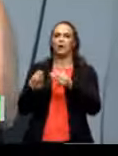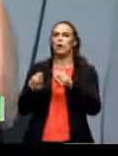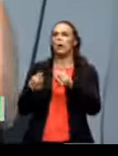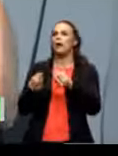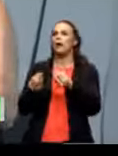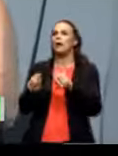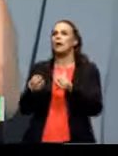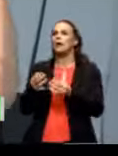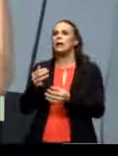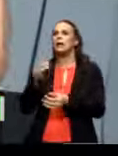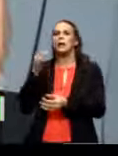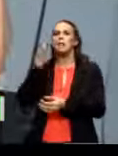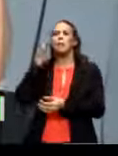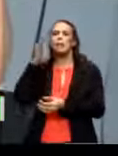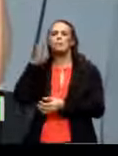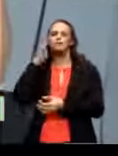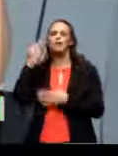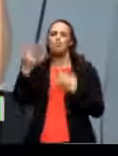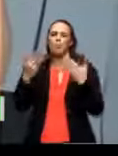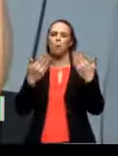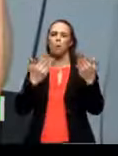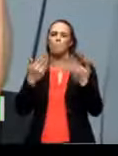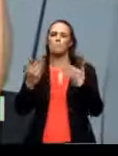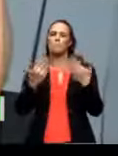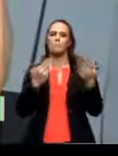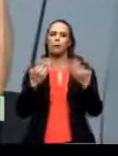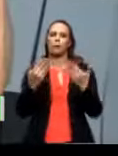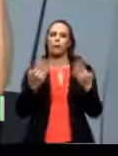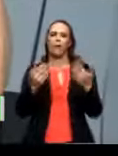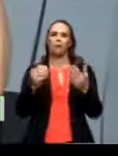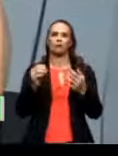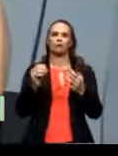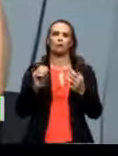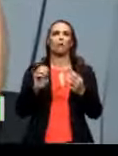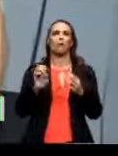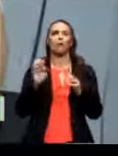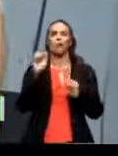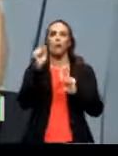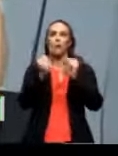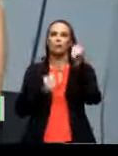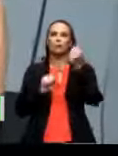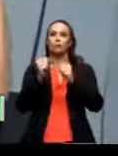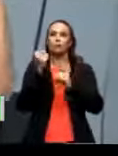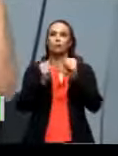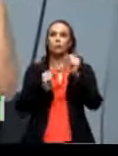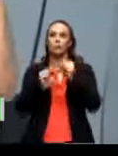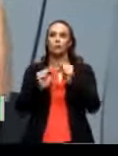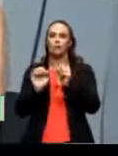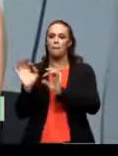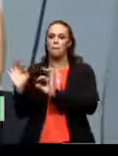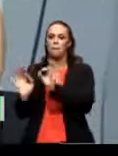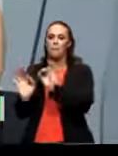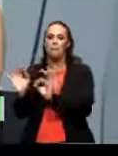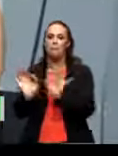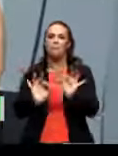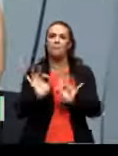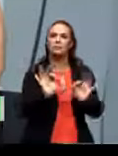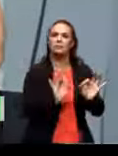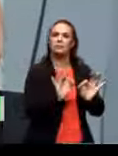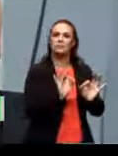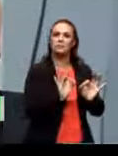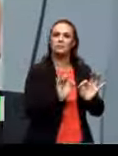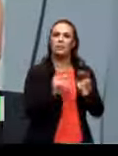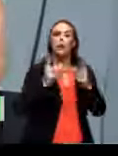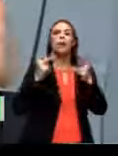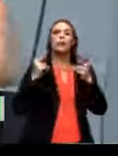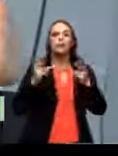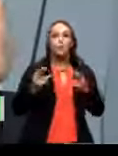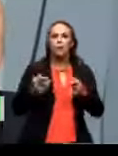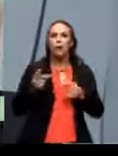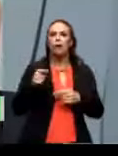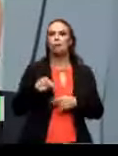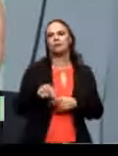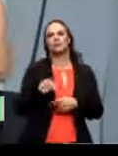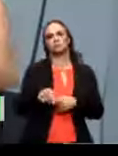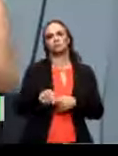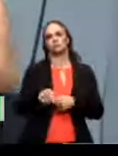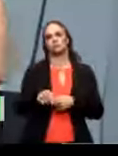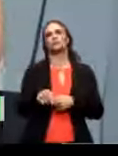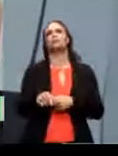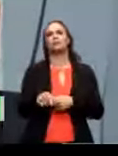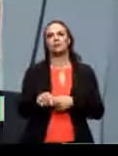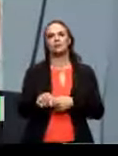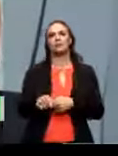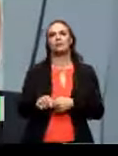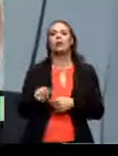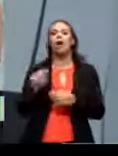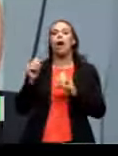numa indústria, você empacotando mesmo o pacote de arroz para exportação. Então, a proteína empacotada, o Golgi vai liberar